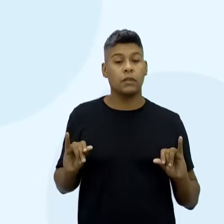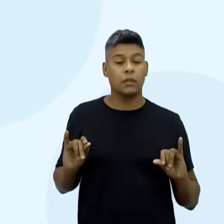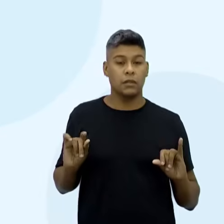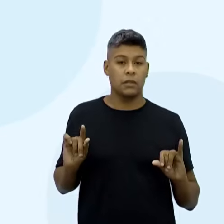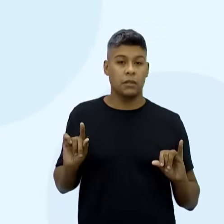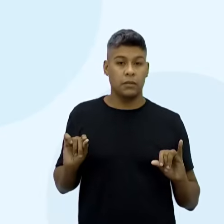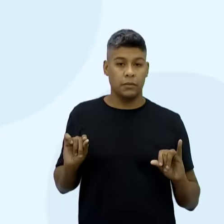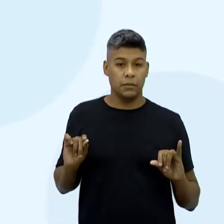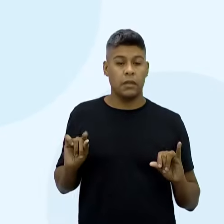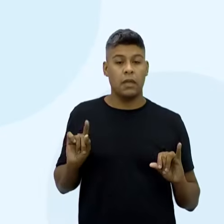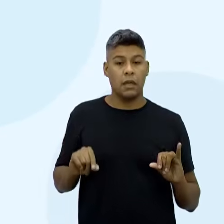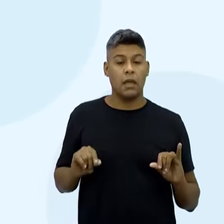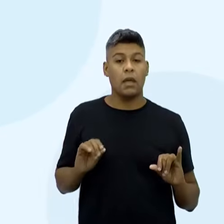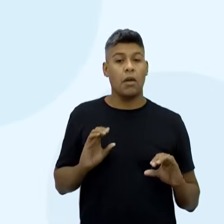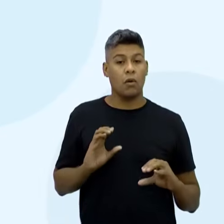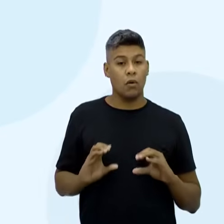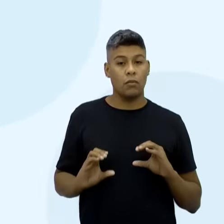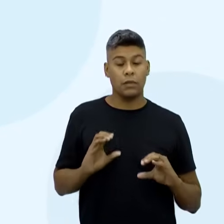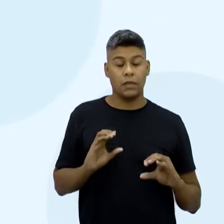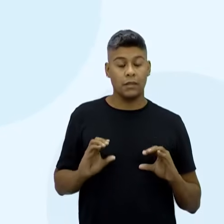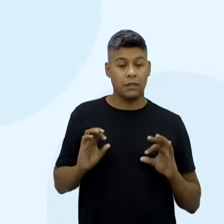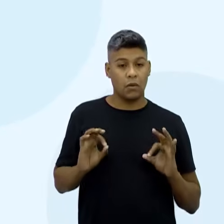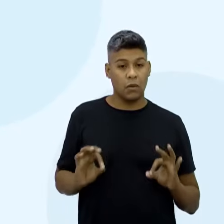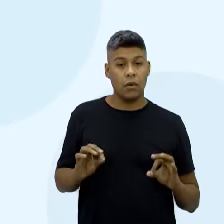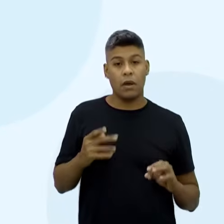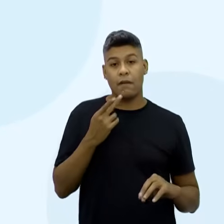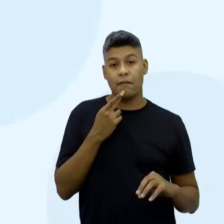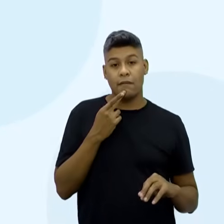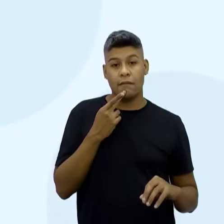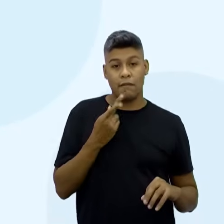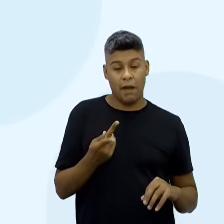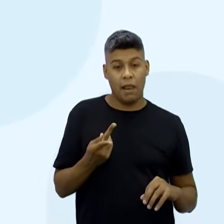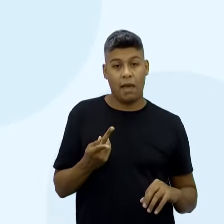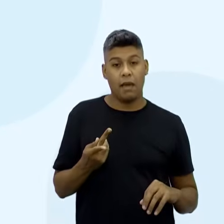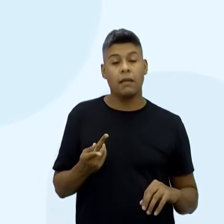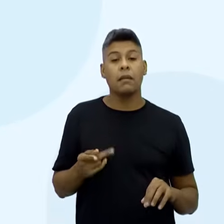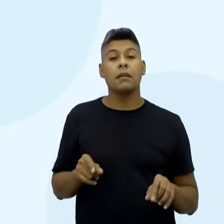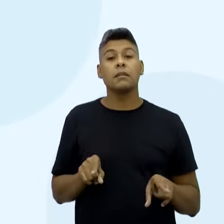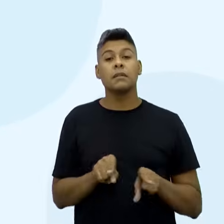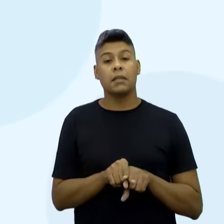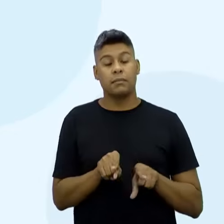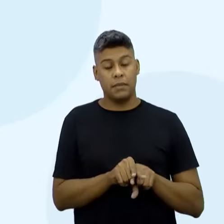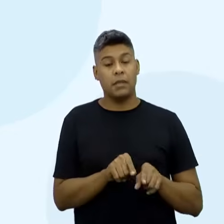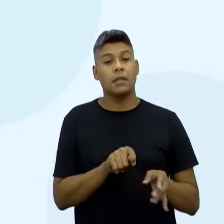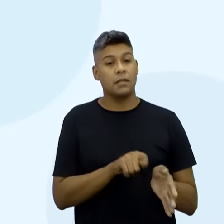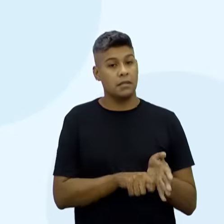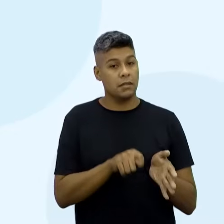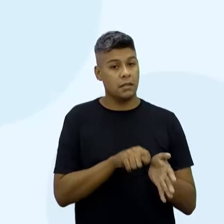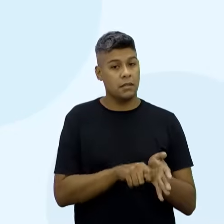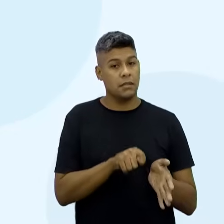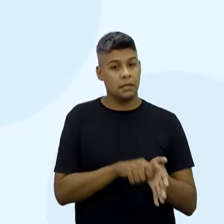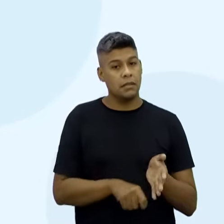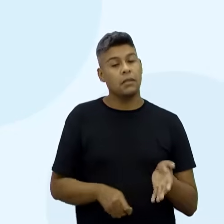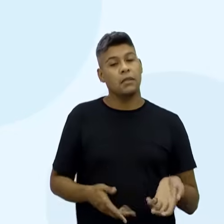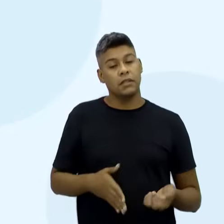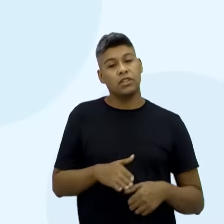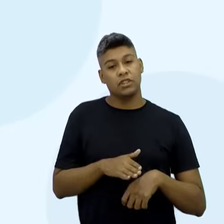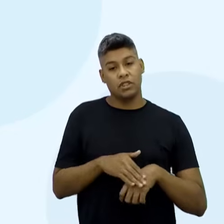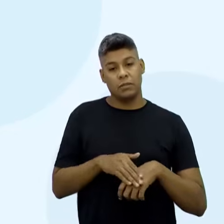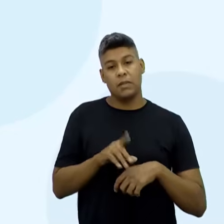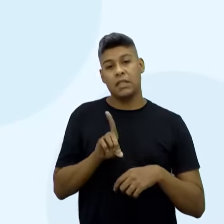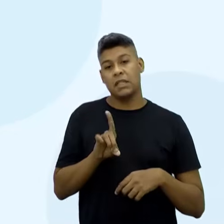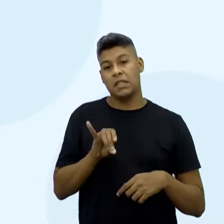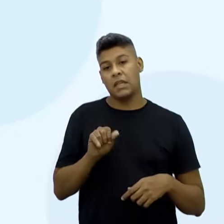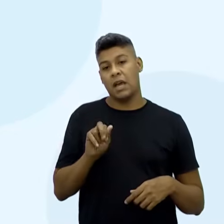não necessariamente da comunicação oral, ou seja, da falada, mas também da comunicação escrita. E o diário de bordo